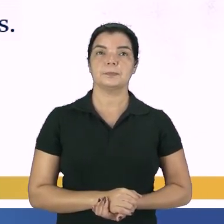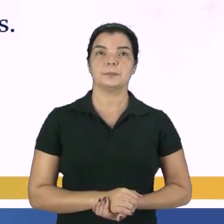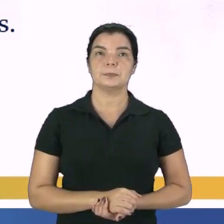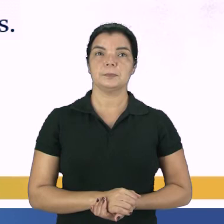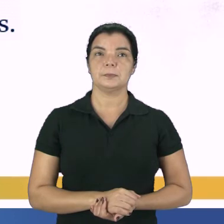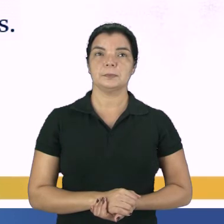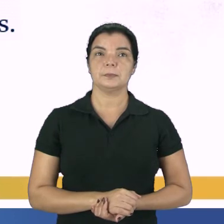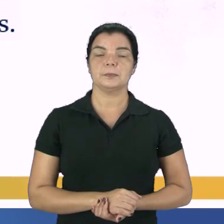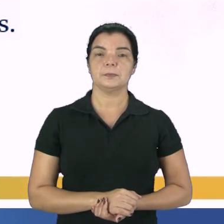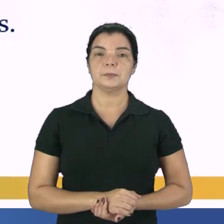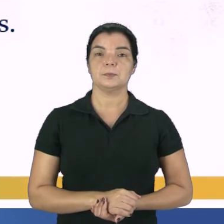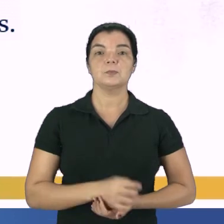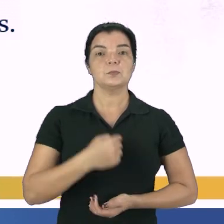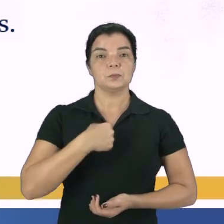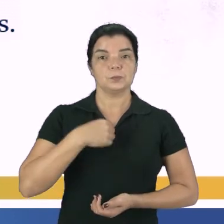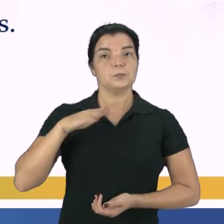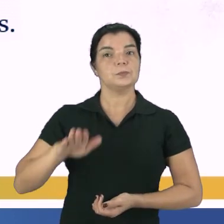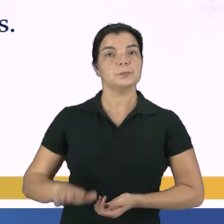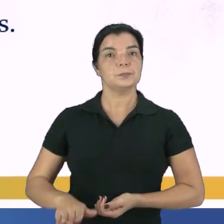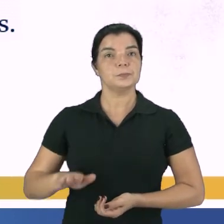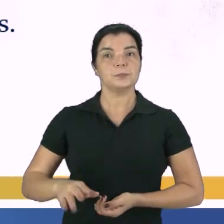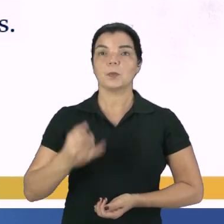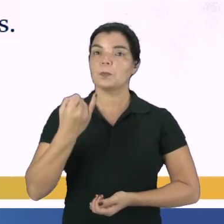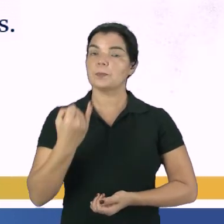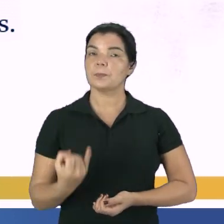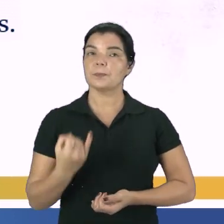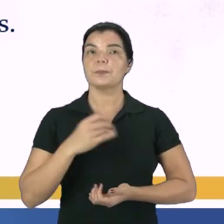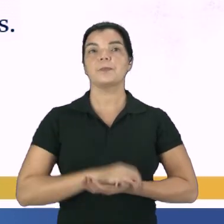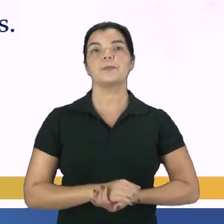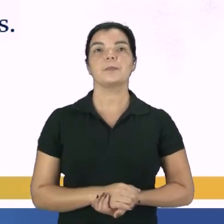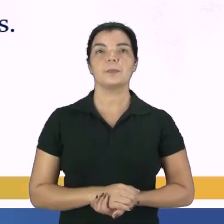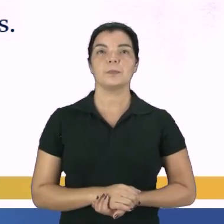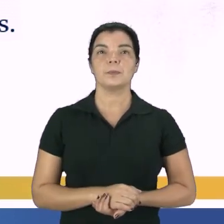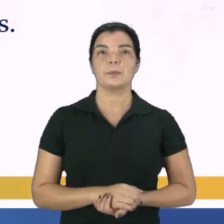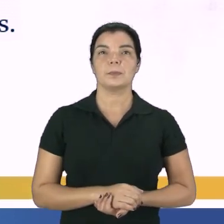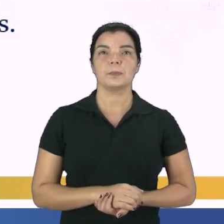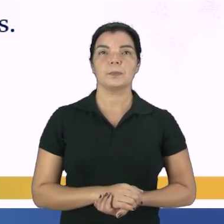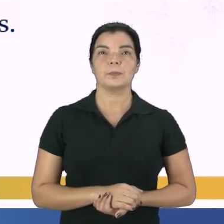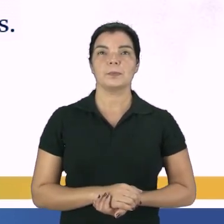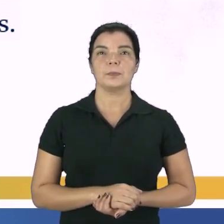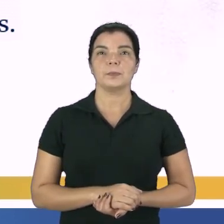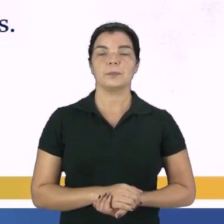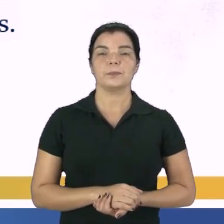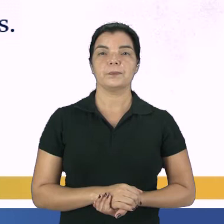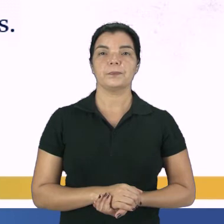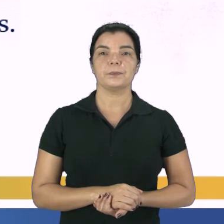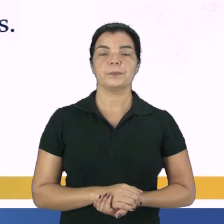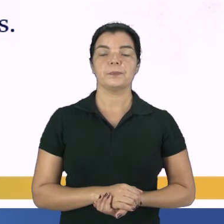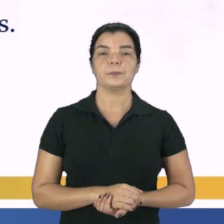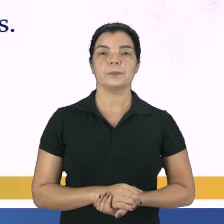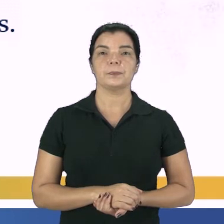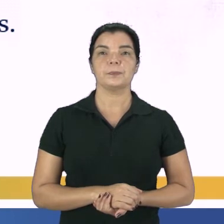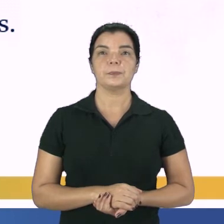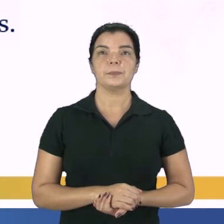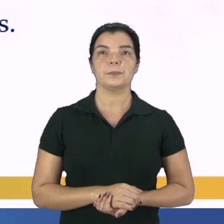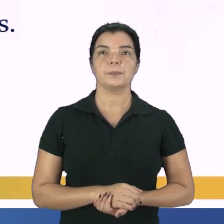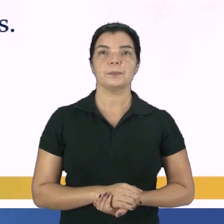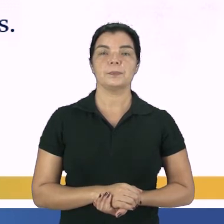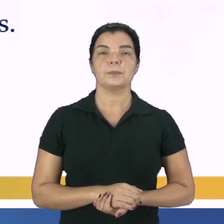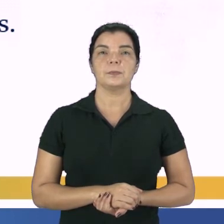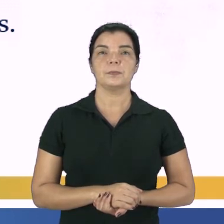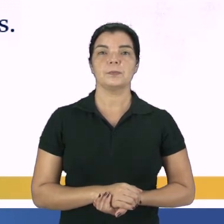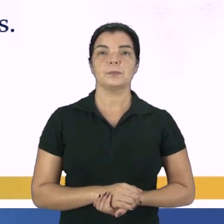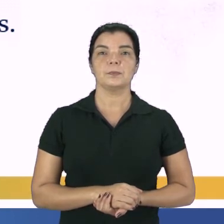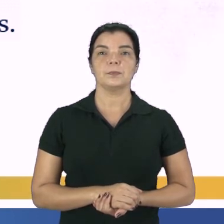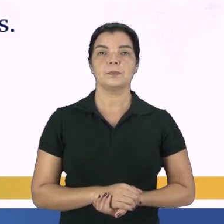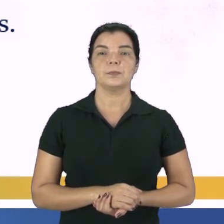and slim. Eu sou baixo e magro. I have long, curly hair and brown eyes.